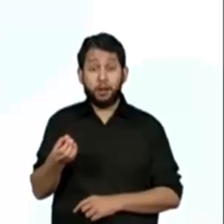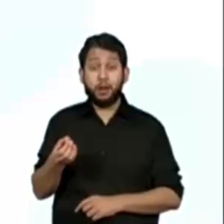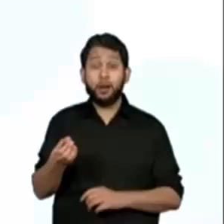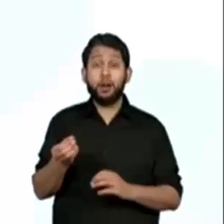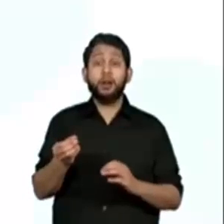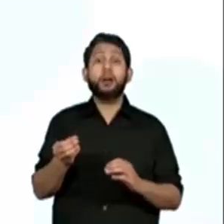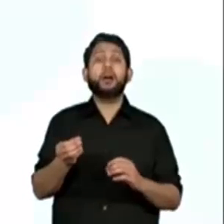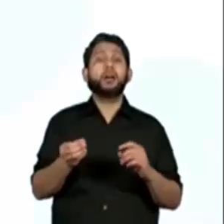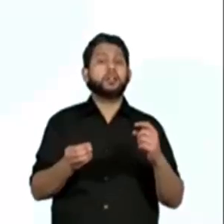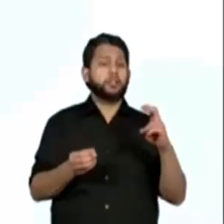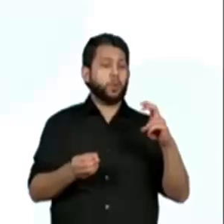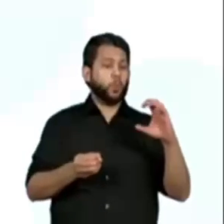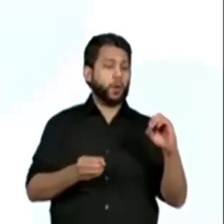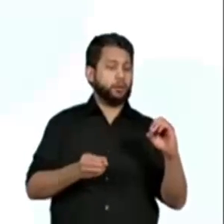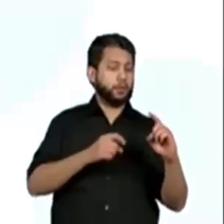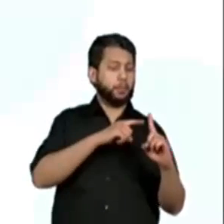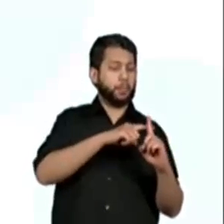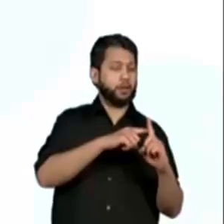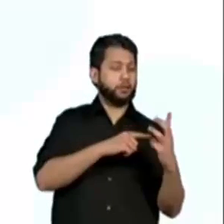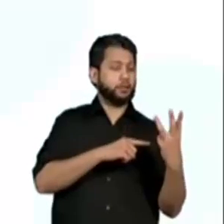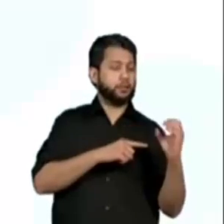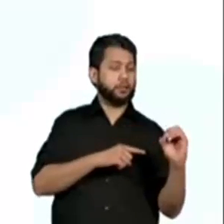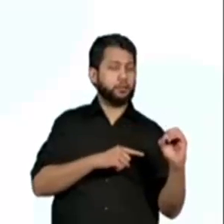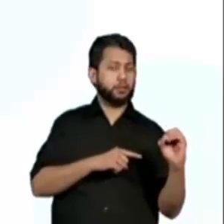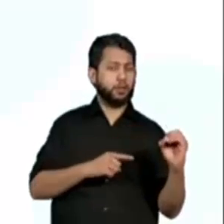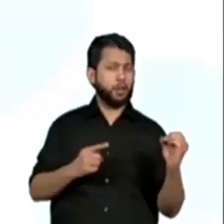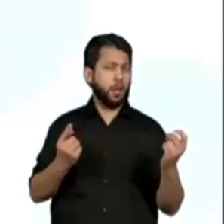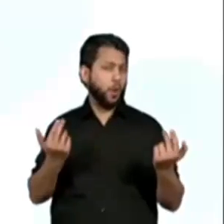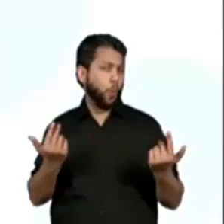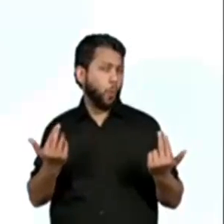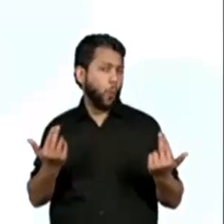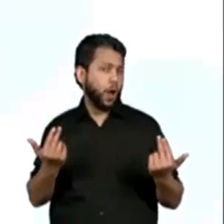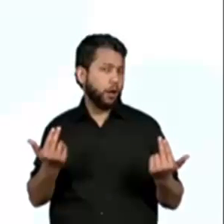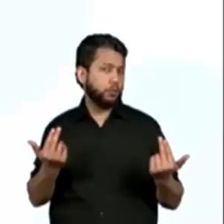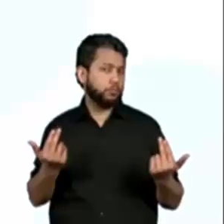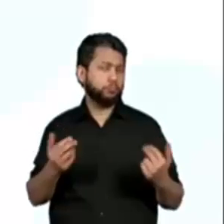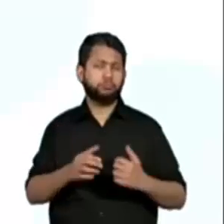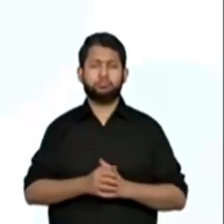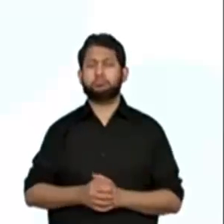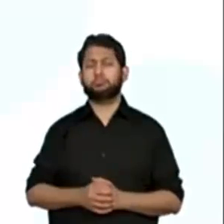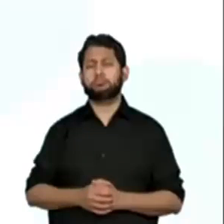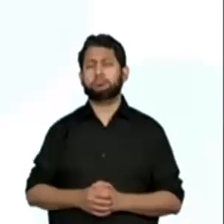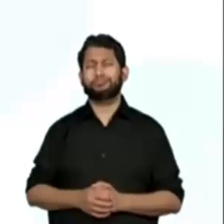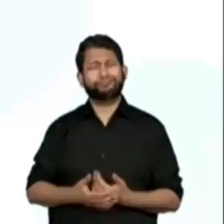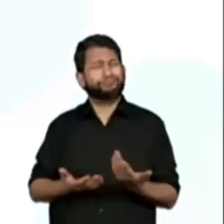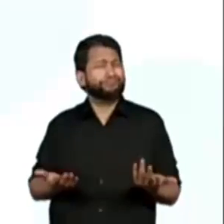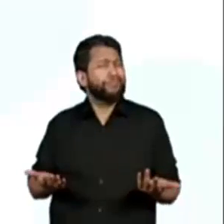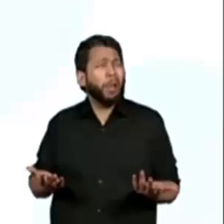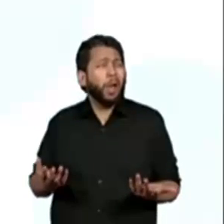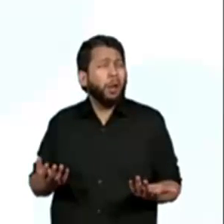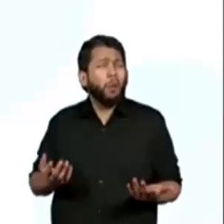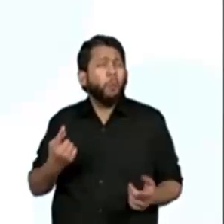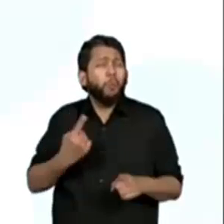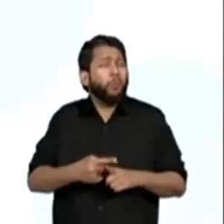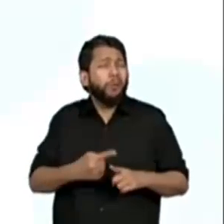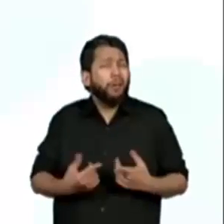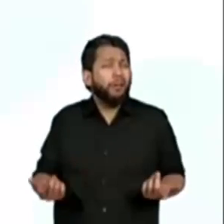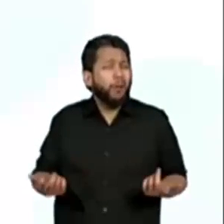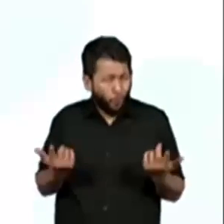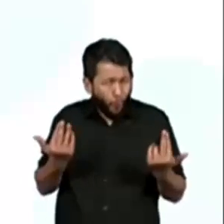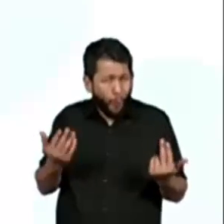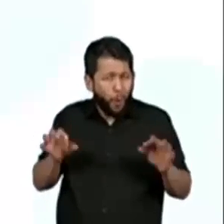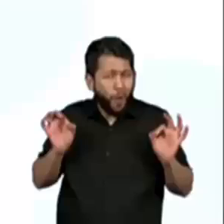equivalente a 50 mais 30. E por que elas são equivalentes, pessoal?